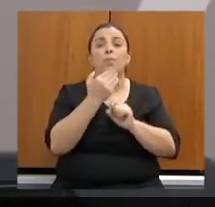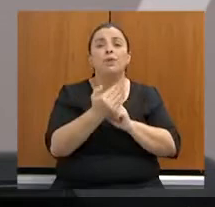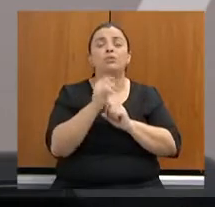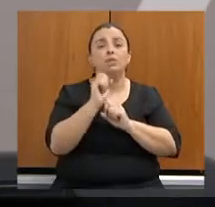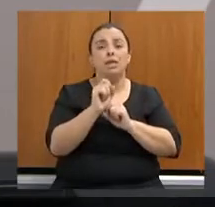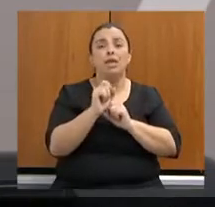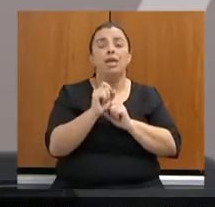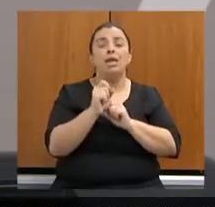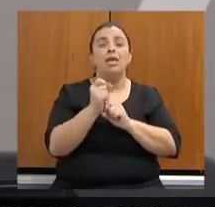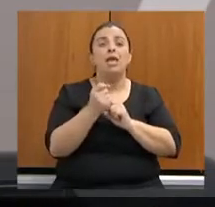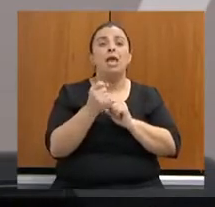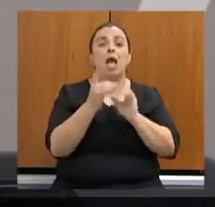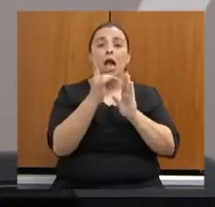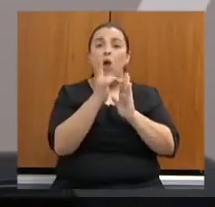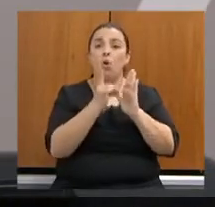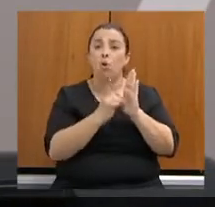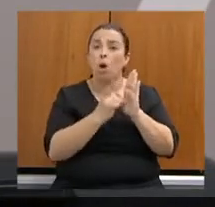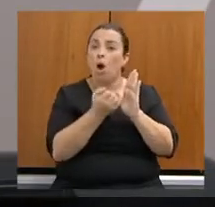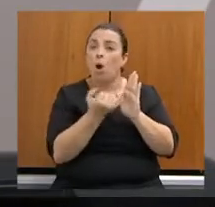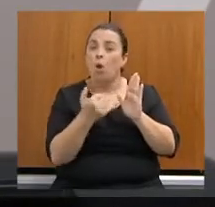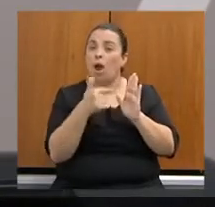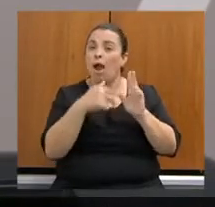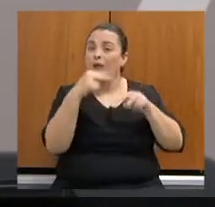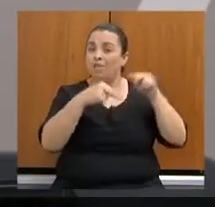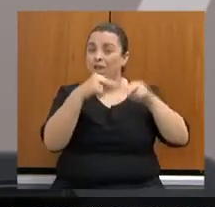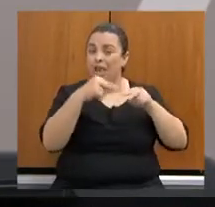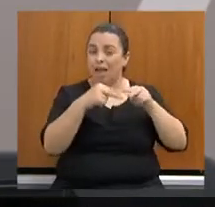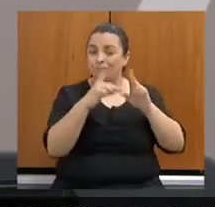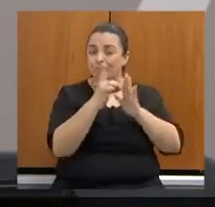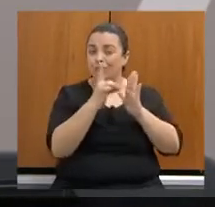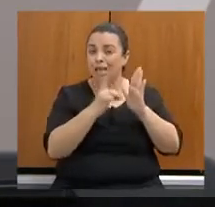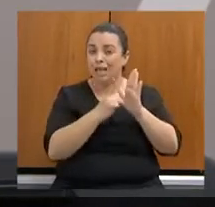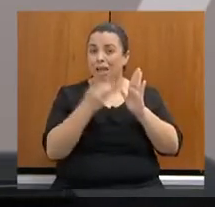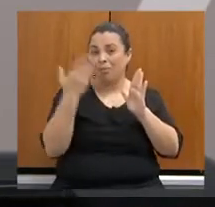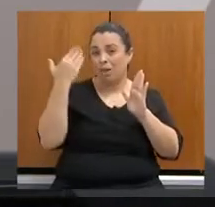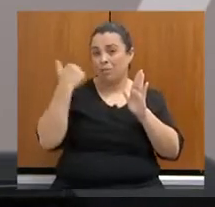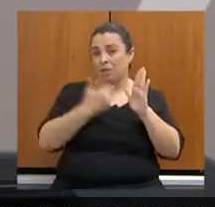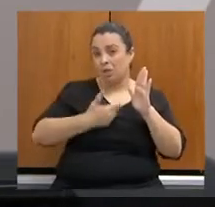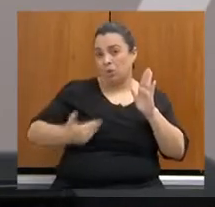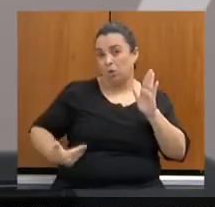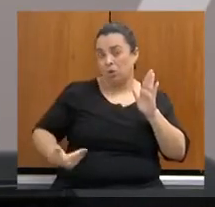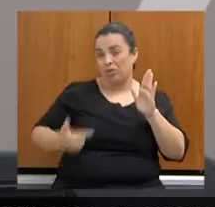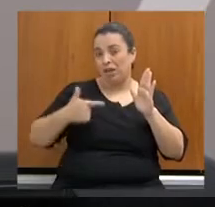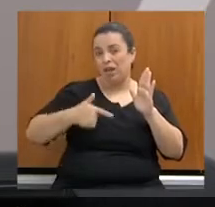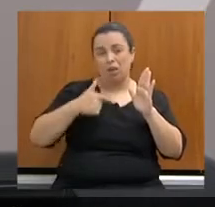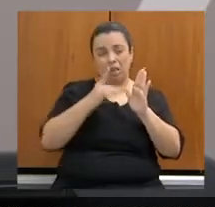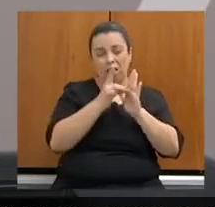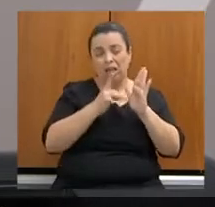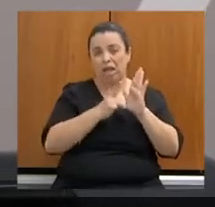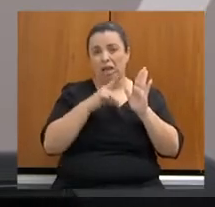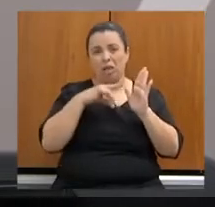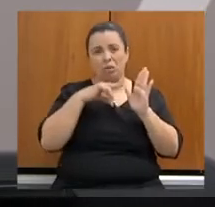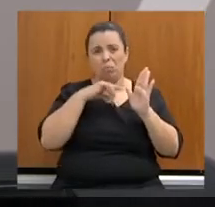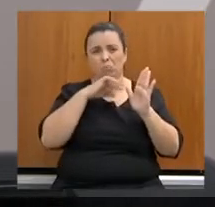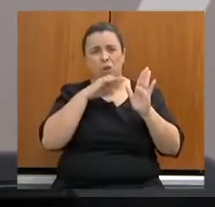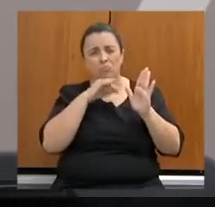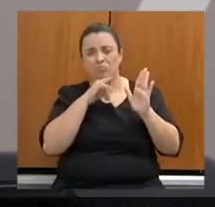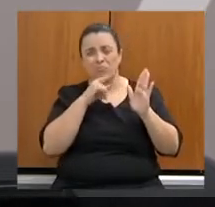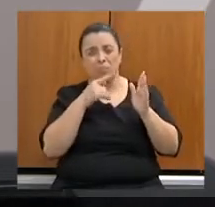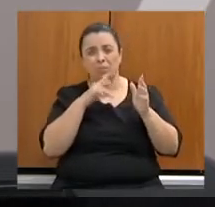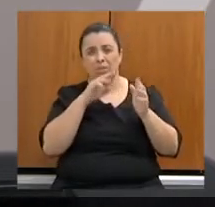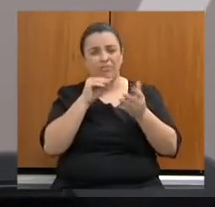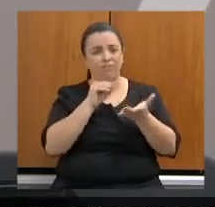alguns decretos o mal feitos no governo passado foi o governo Que destruiu Minas Gerais